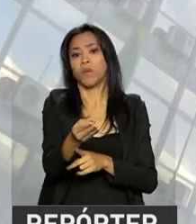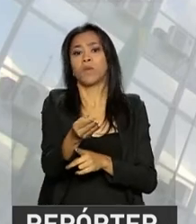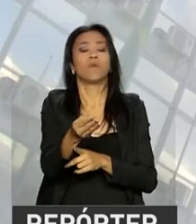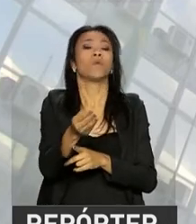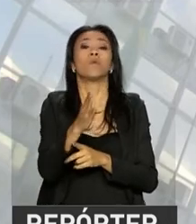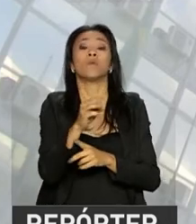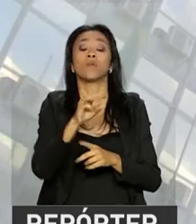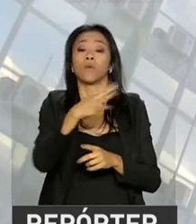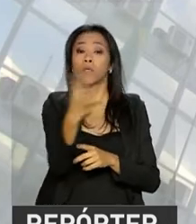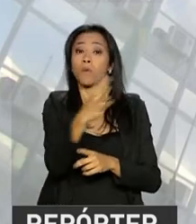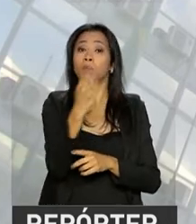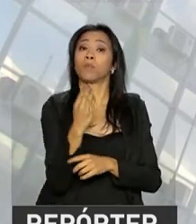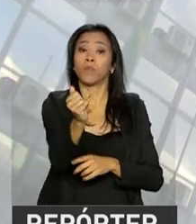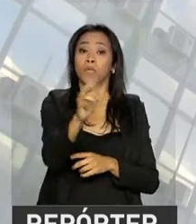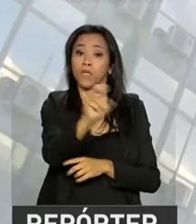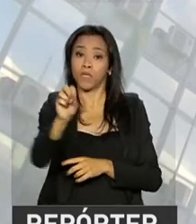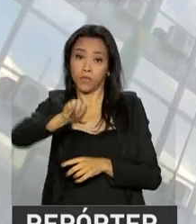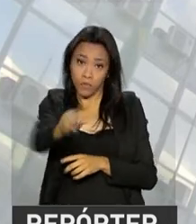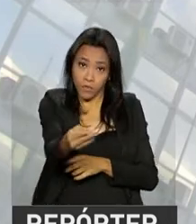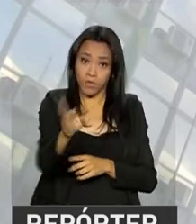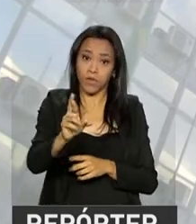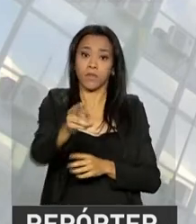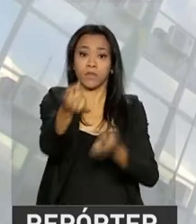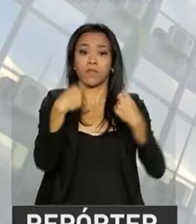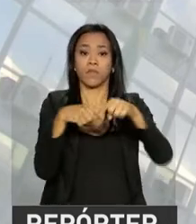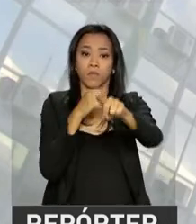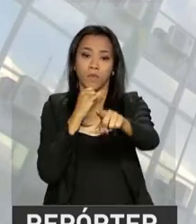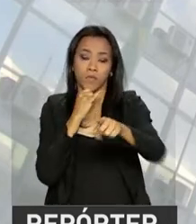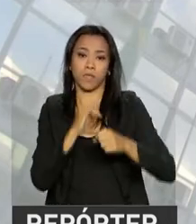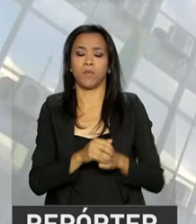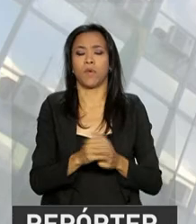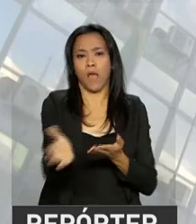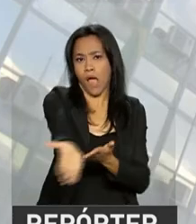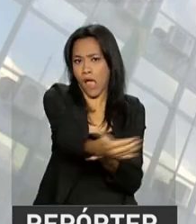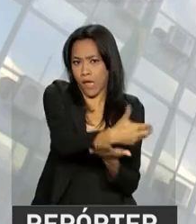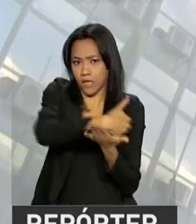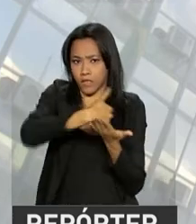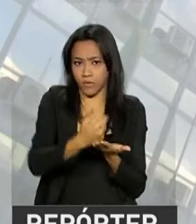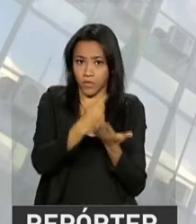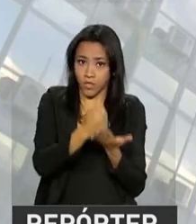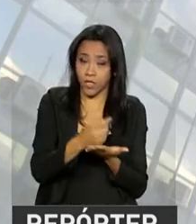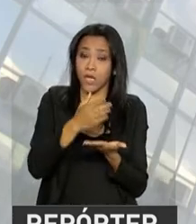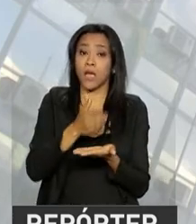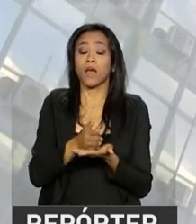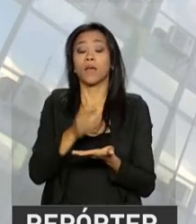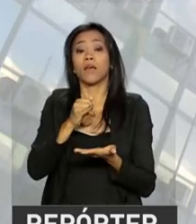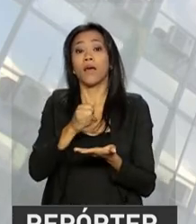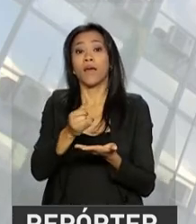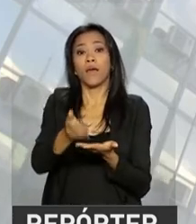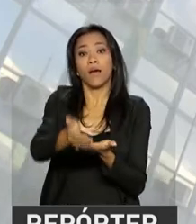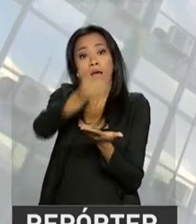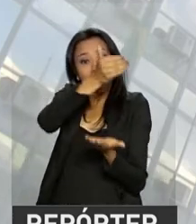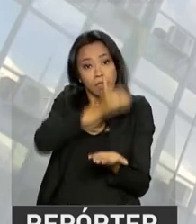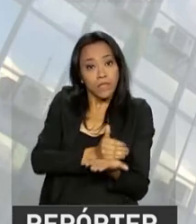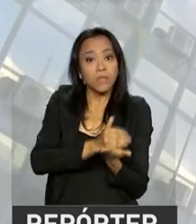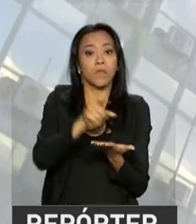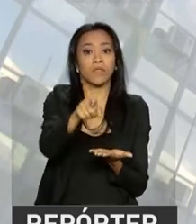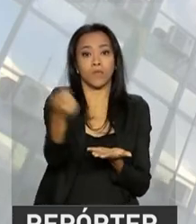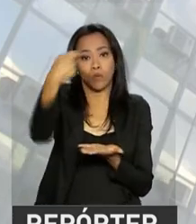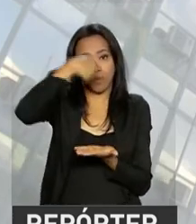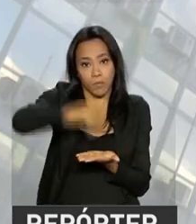do lado da arrecadação iniciativas como a antecipação da cobrança de tributos de fundos de